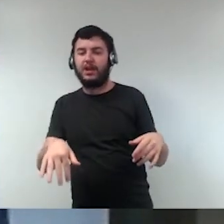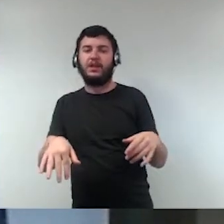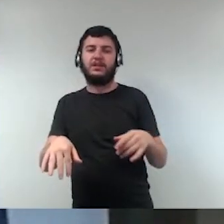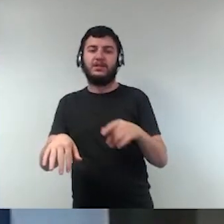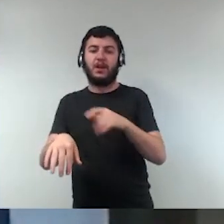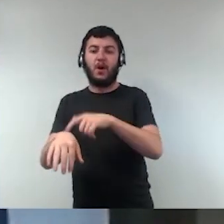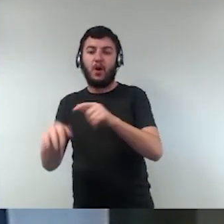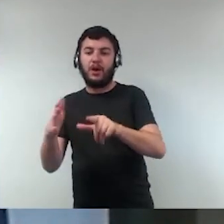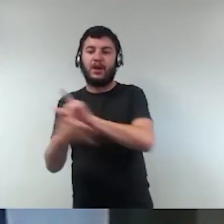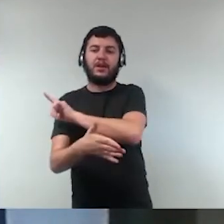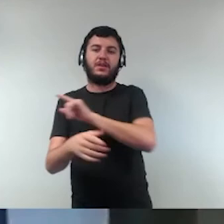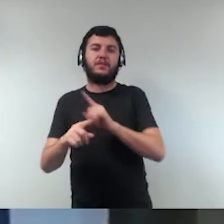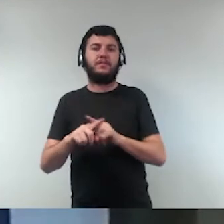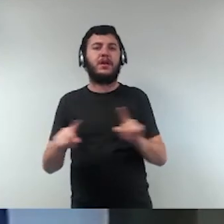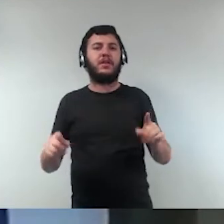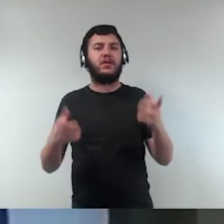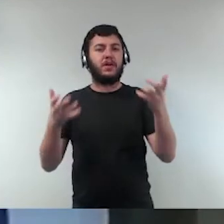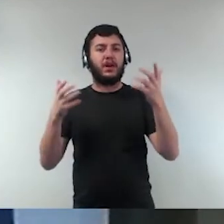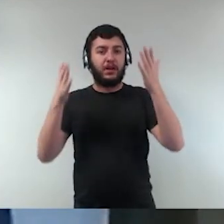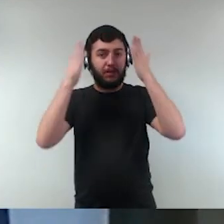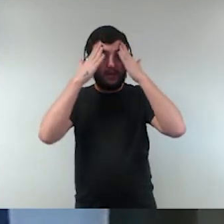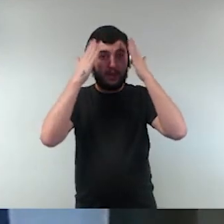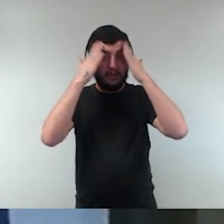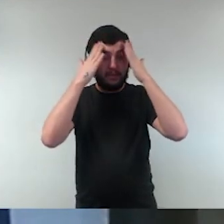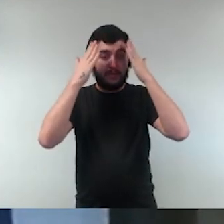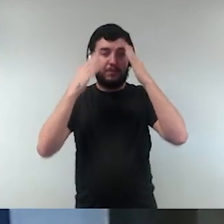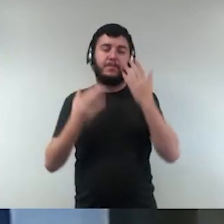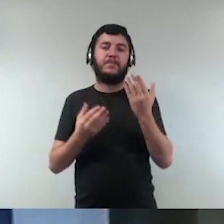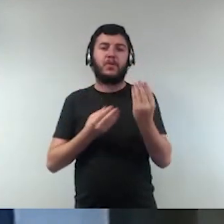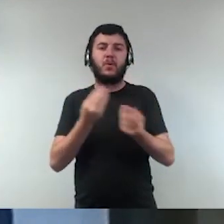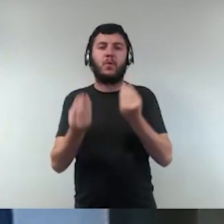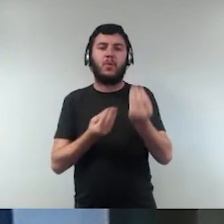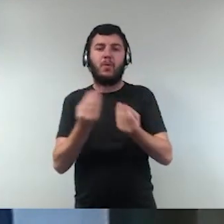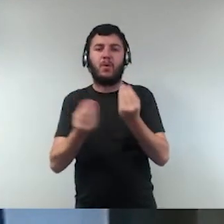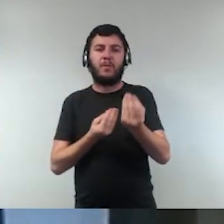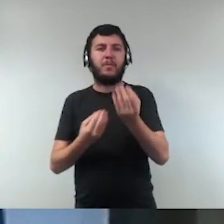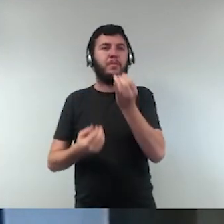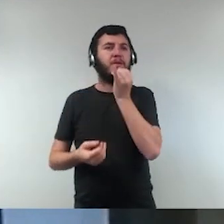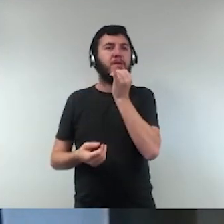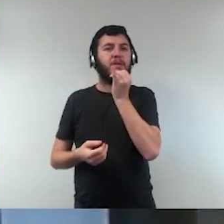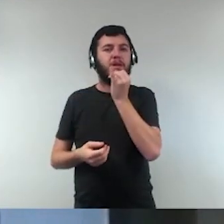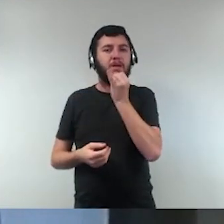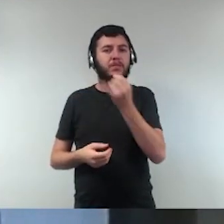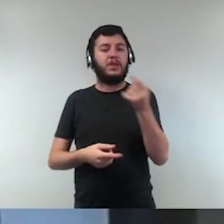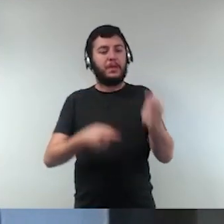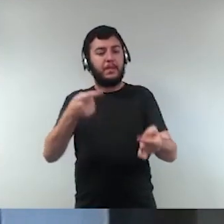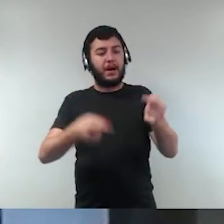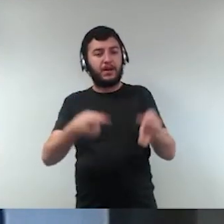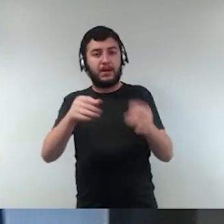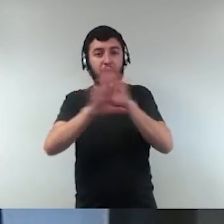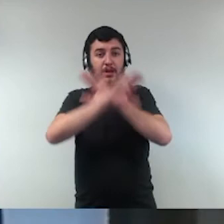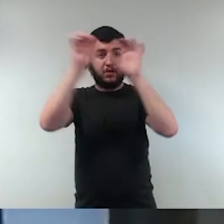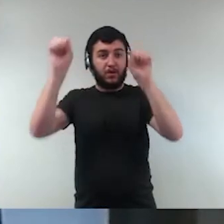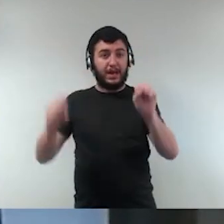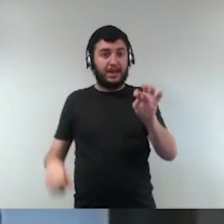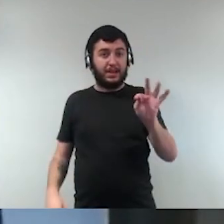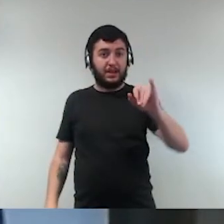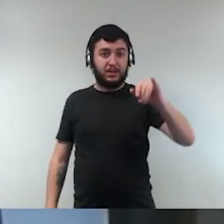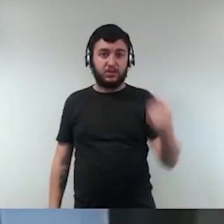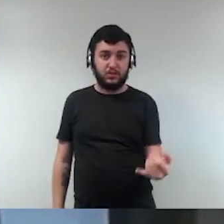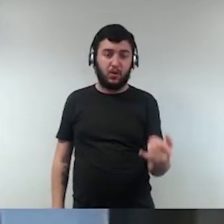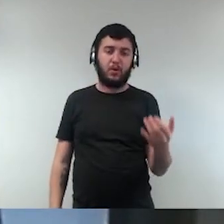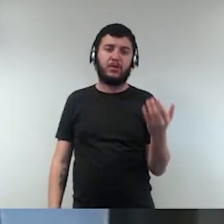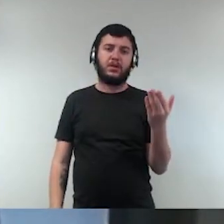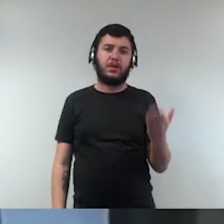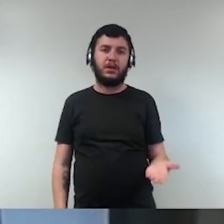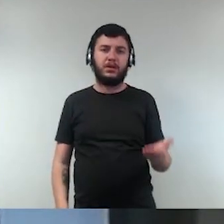se poderia, se for oportuno e necessário, levar ao STJ uma questão dessas que esteja regulada